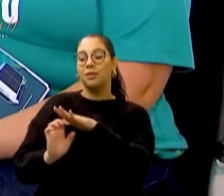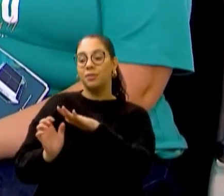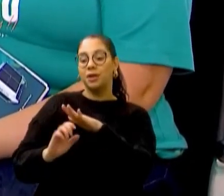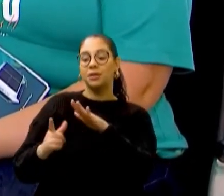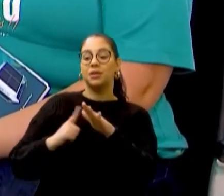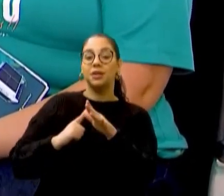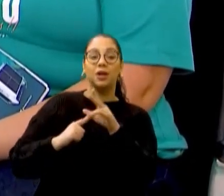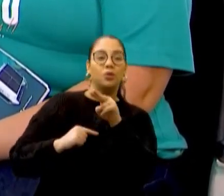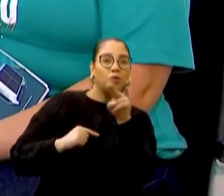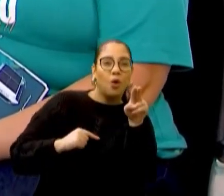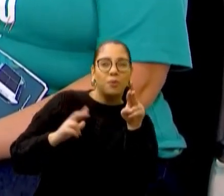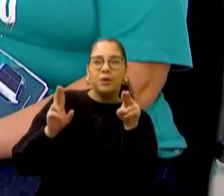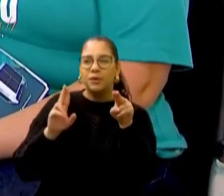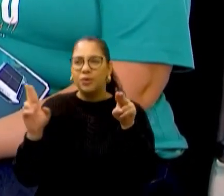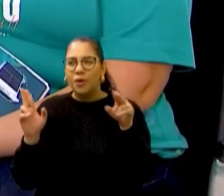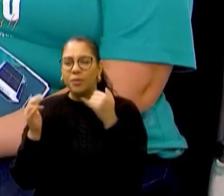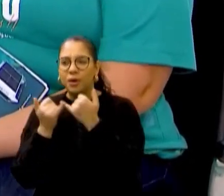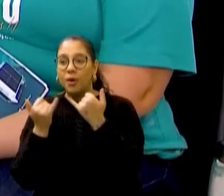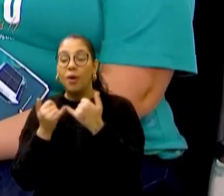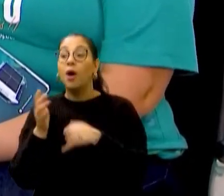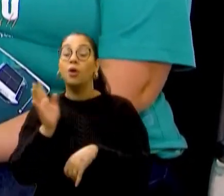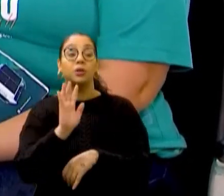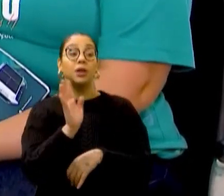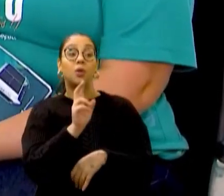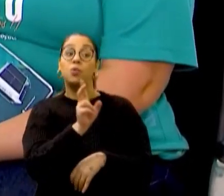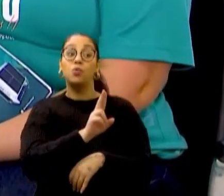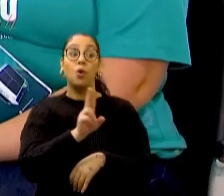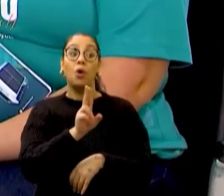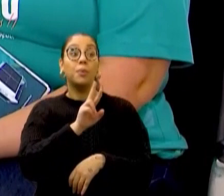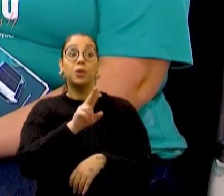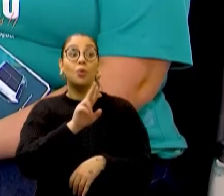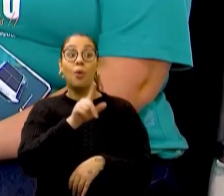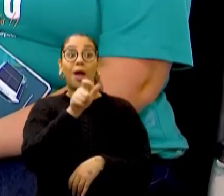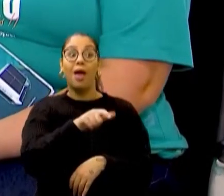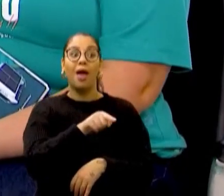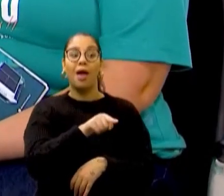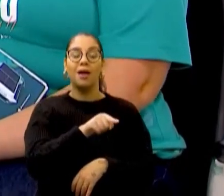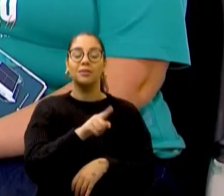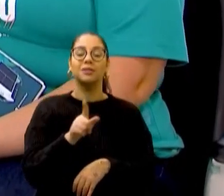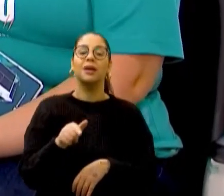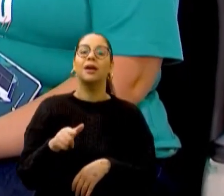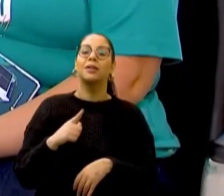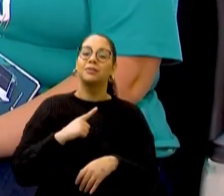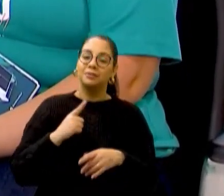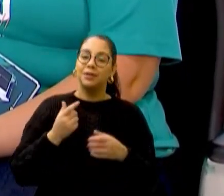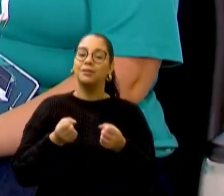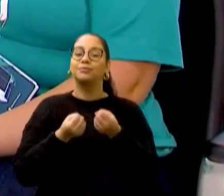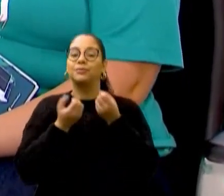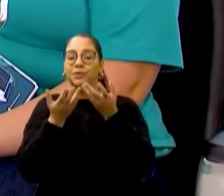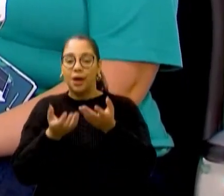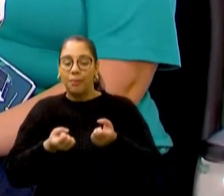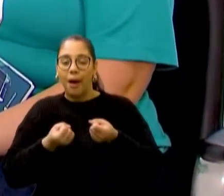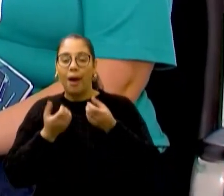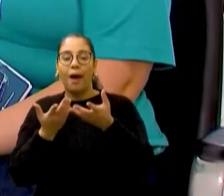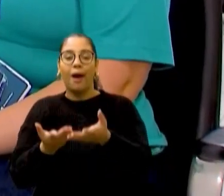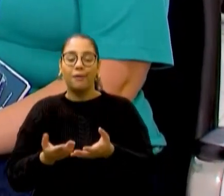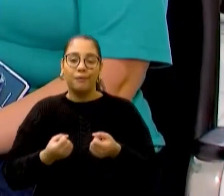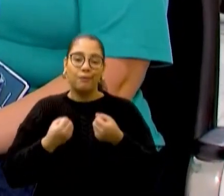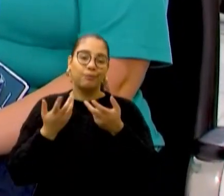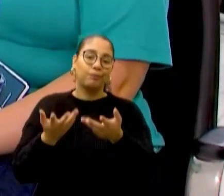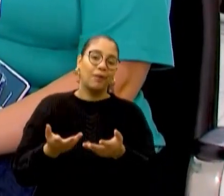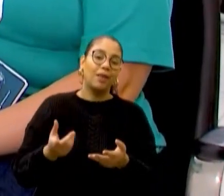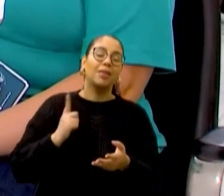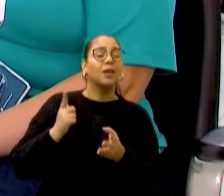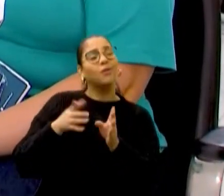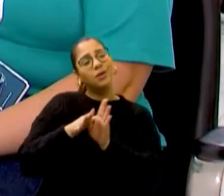eles eles associam o nome a alguma outra empresa e a gente fala Não não é essa E aí você acaba ouvindo desabafo dele